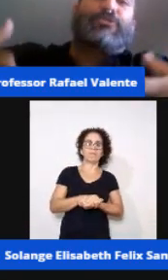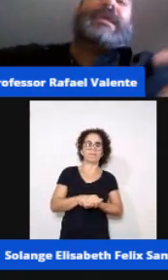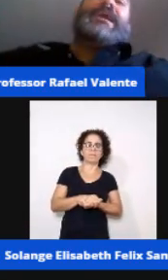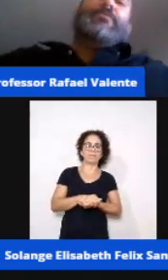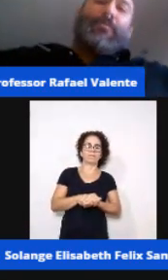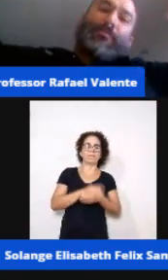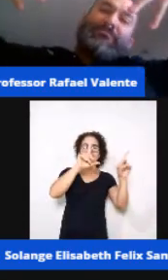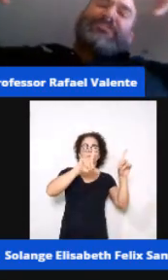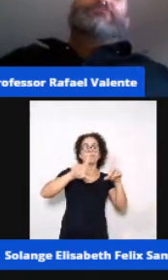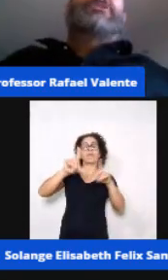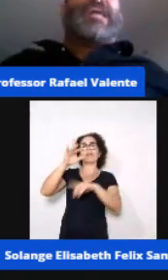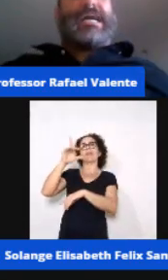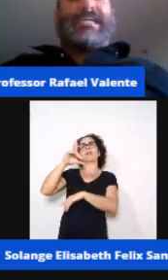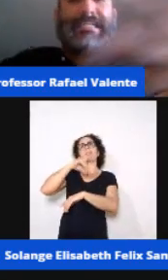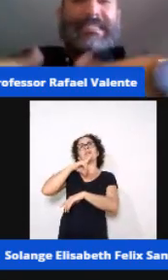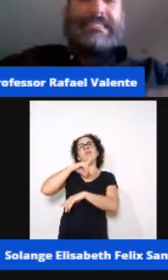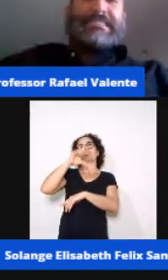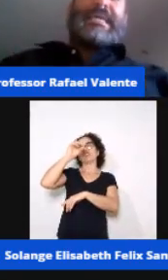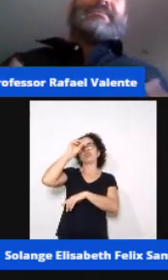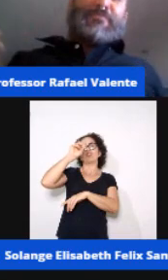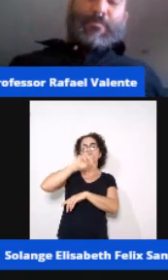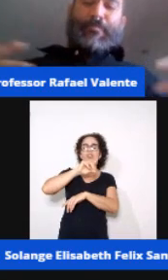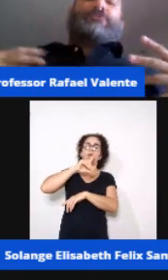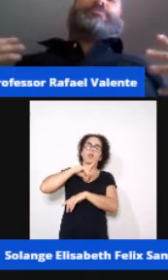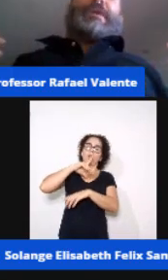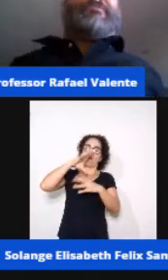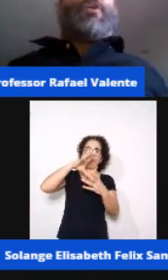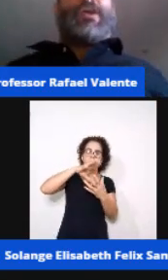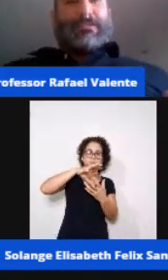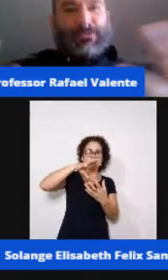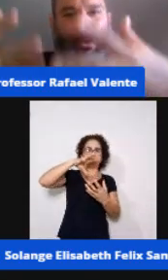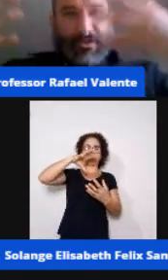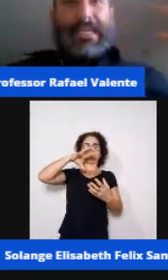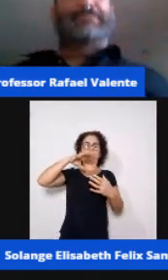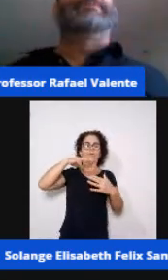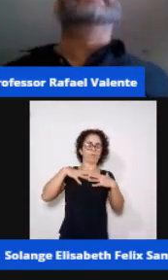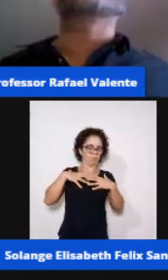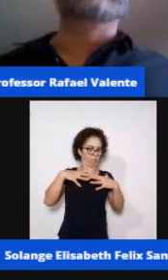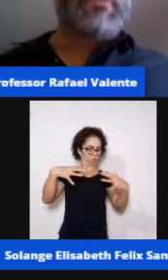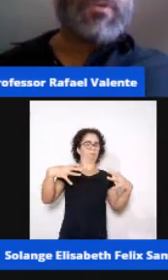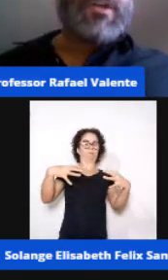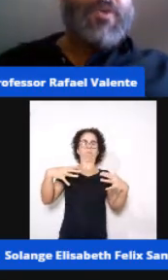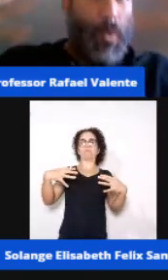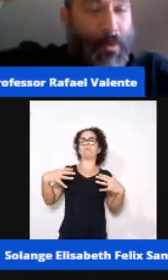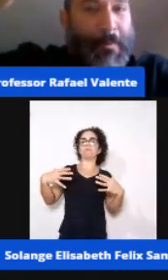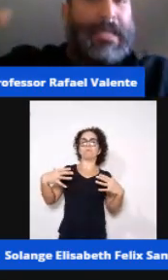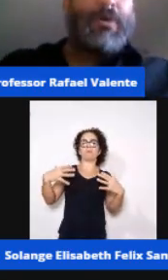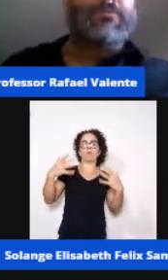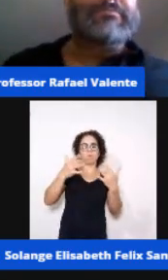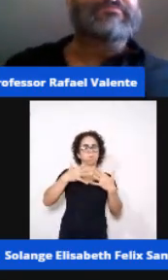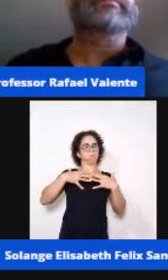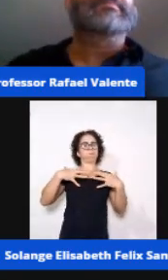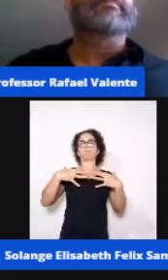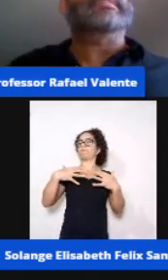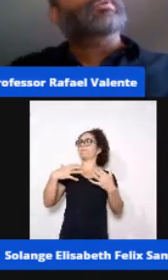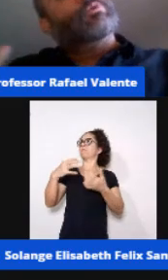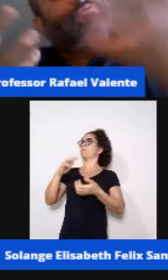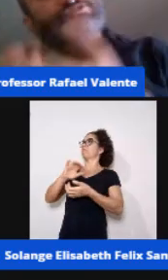Tem dias que eu tô lá, cheio de ar, né? Peito para fora, tô, né, expansivo, como um